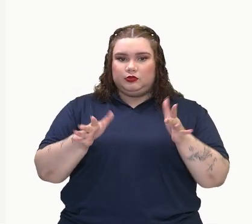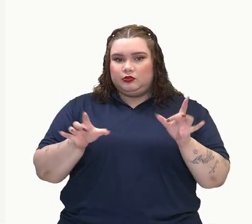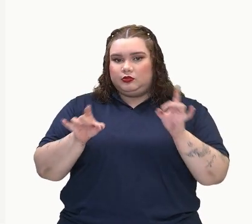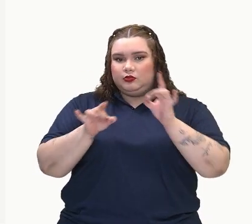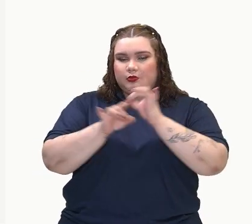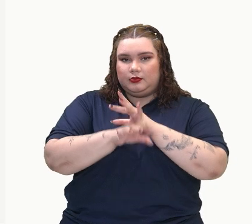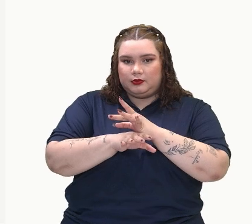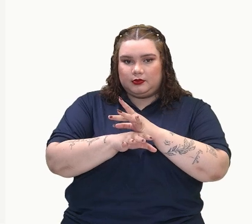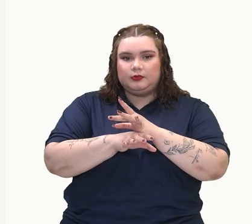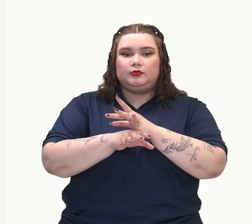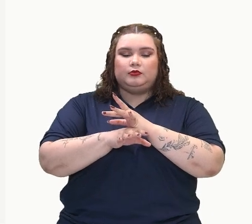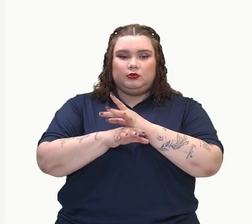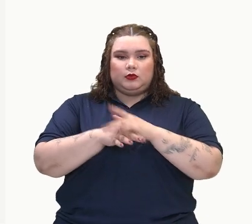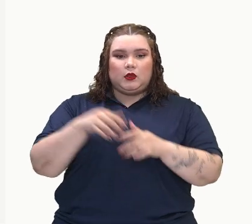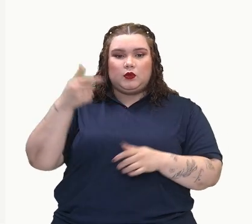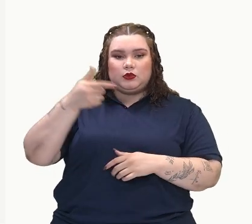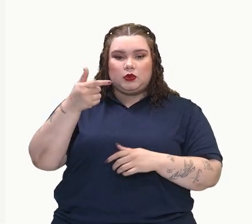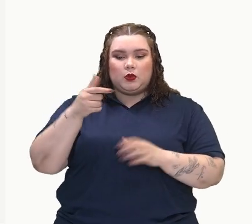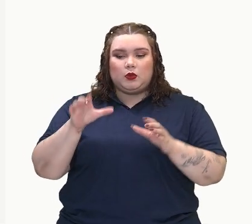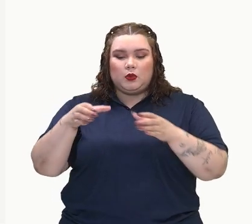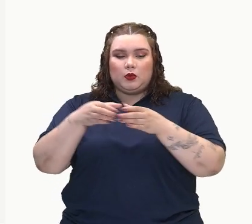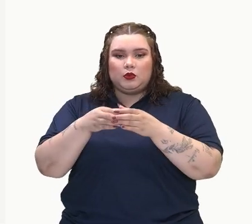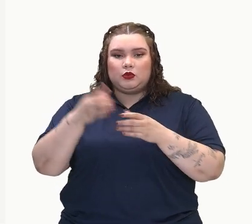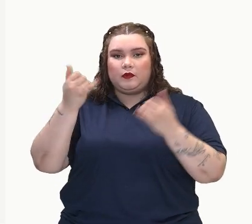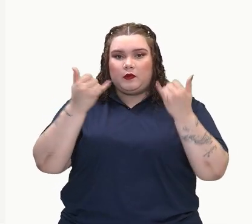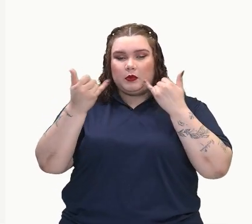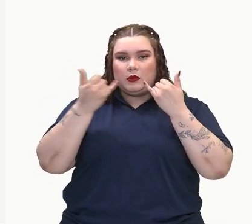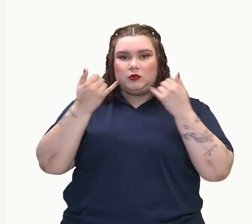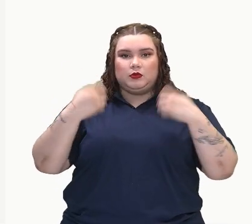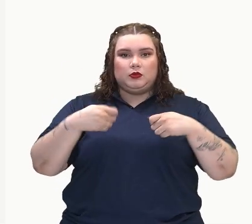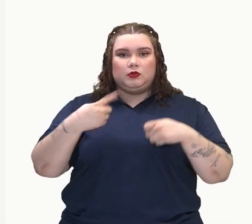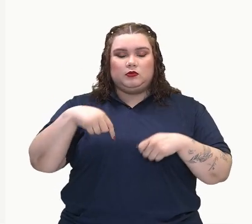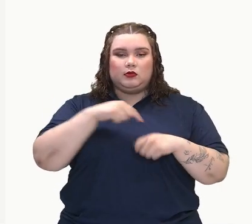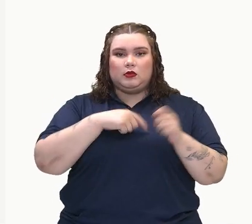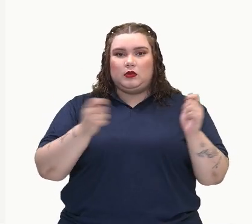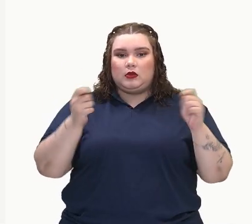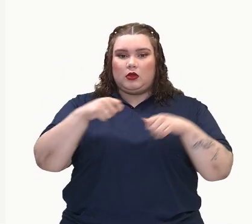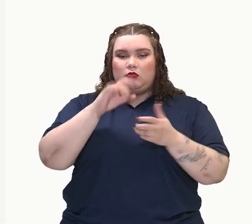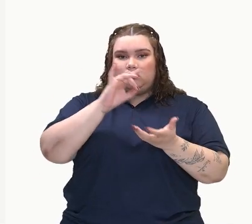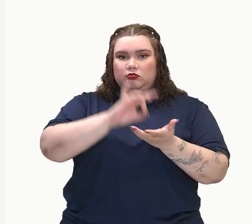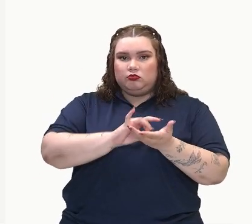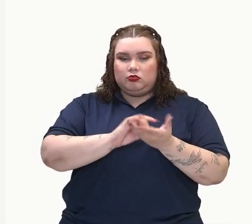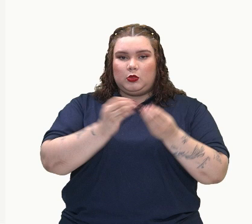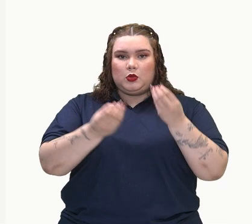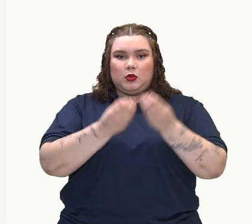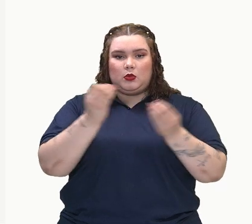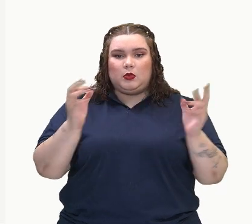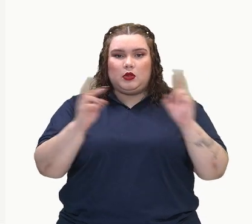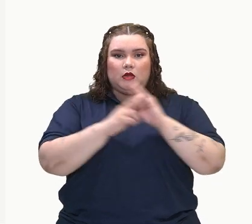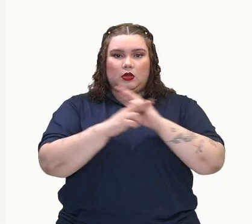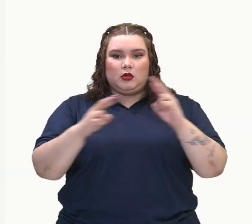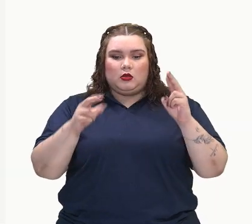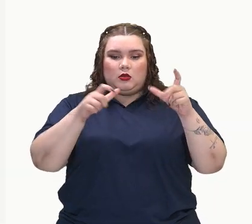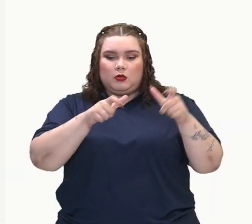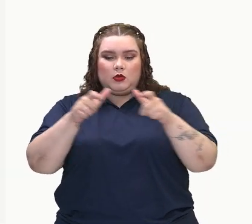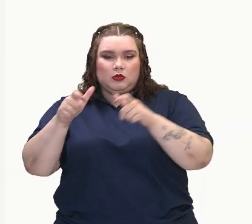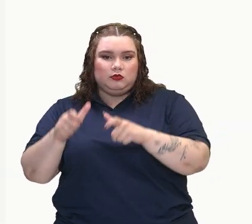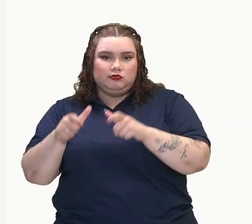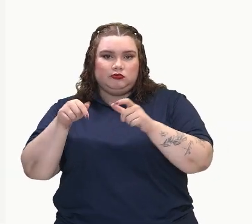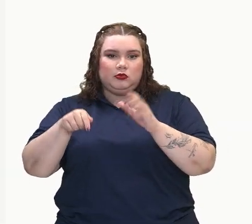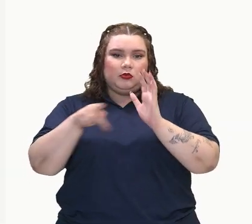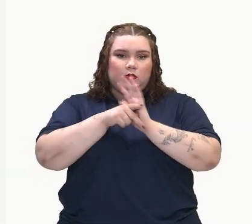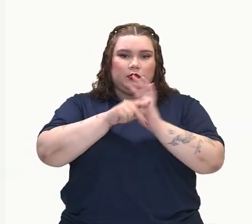o segundo conjunto de dados necessários para que a gente possa fazer a afirmativa com relação à posição das duas